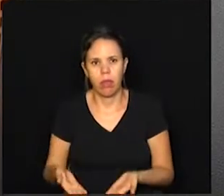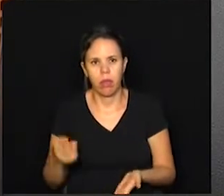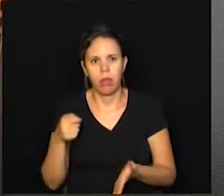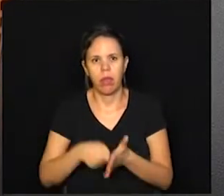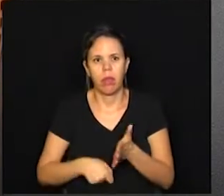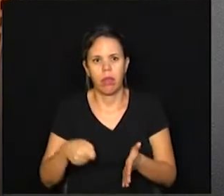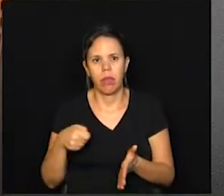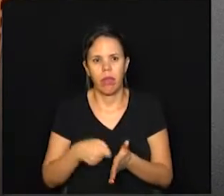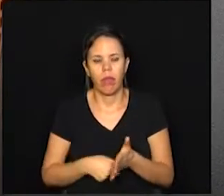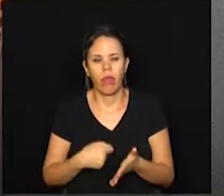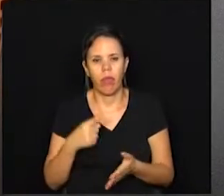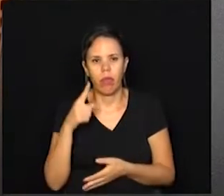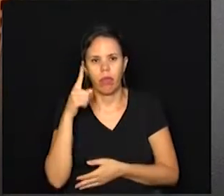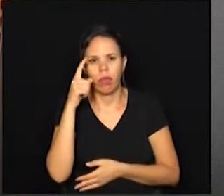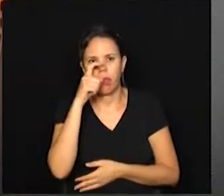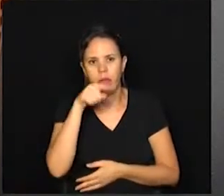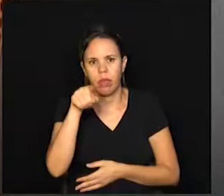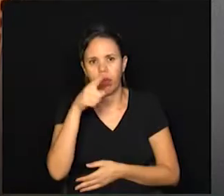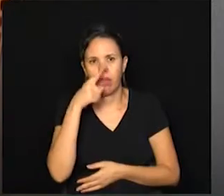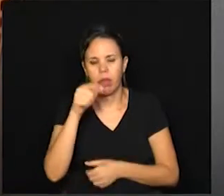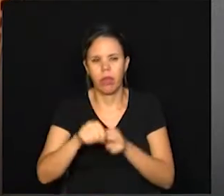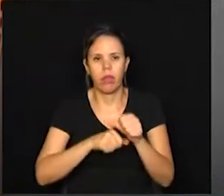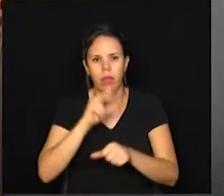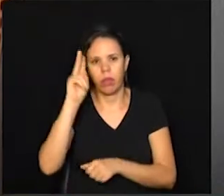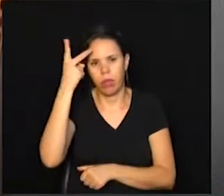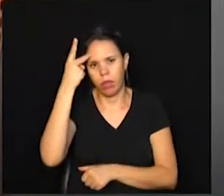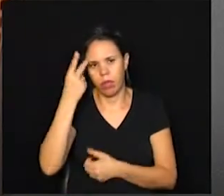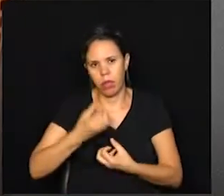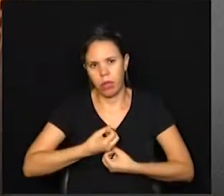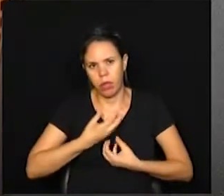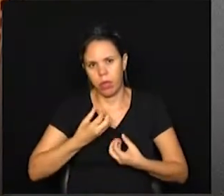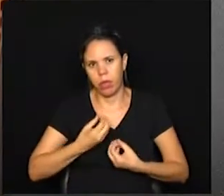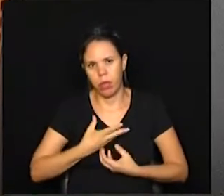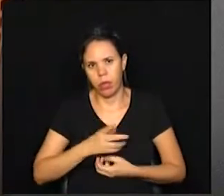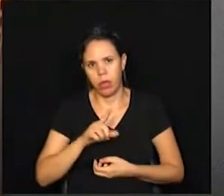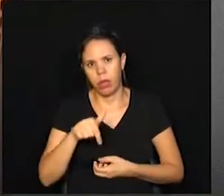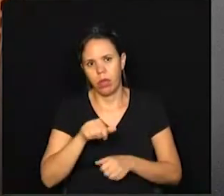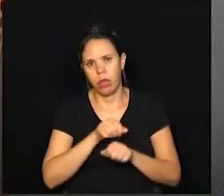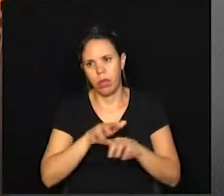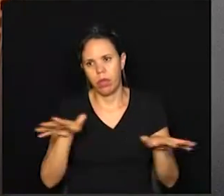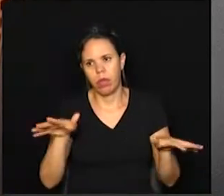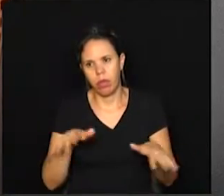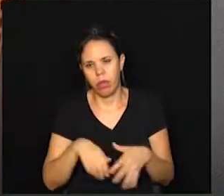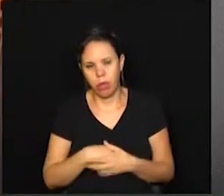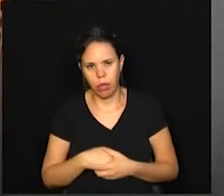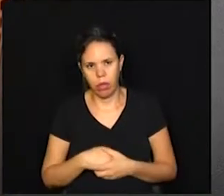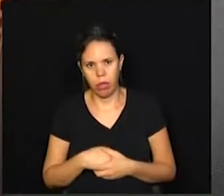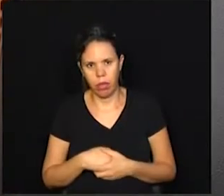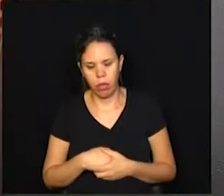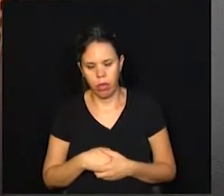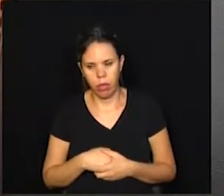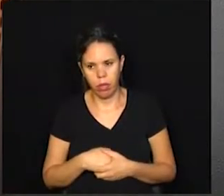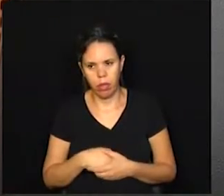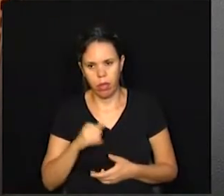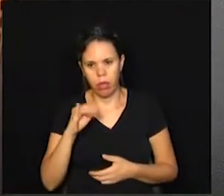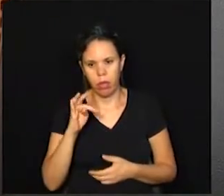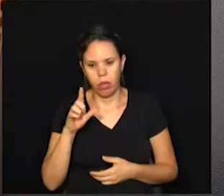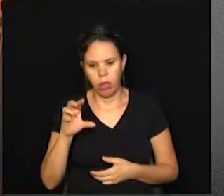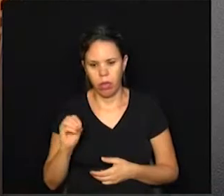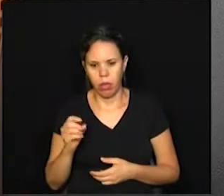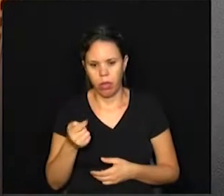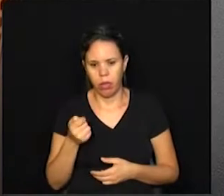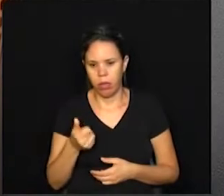luta, né? Como é difícil você desconstruir uma informação depois que ela foi disseminada. É como o seu Ítalo falou, é